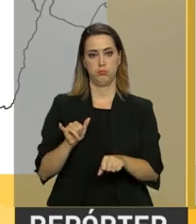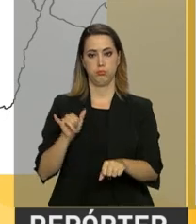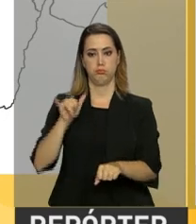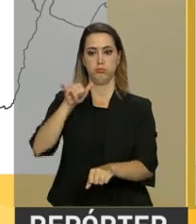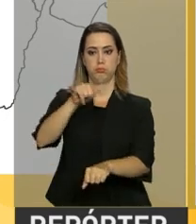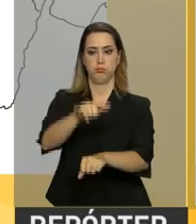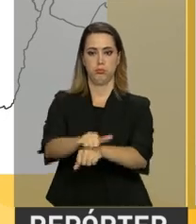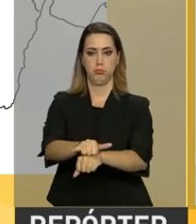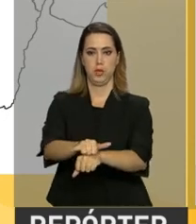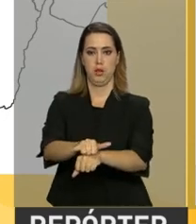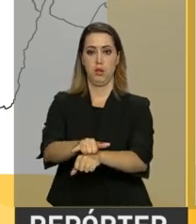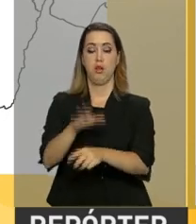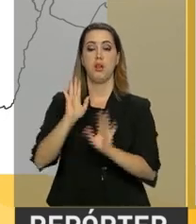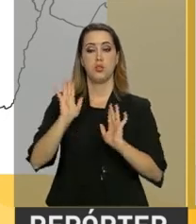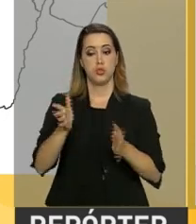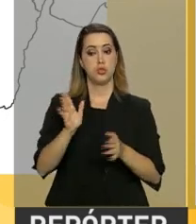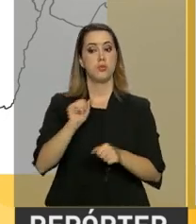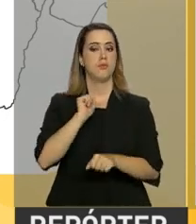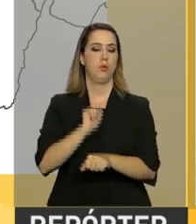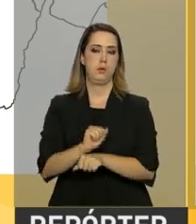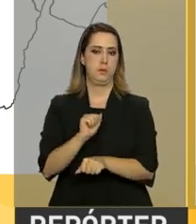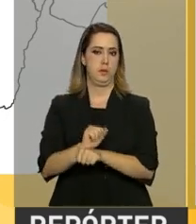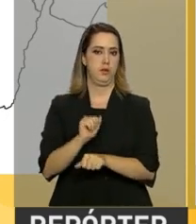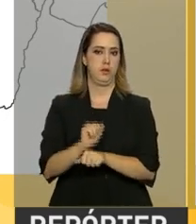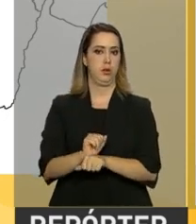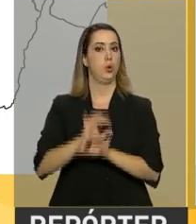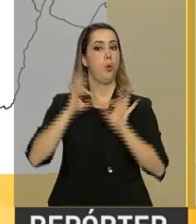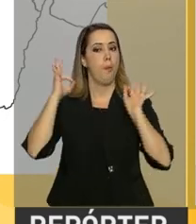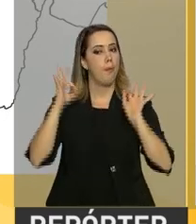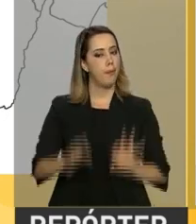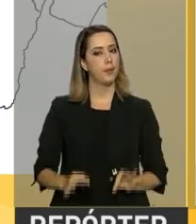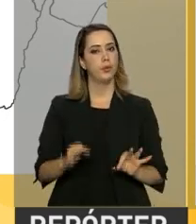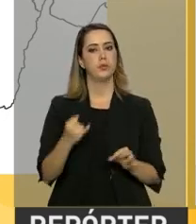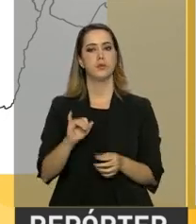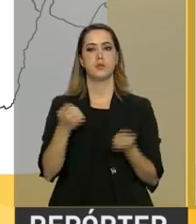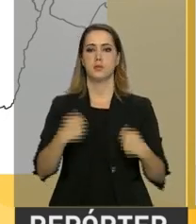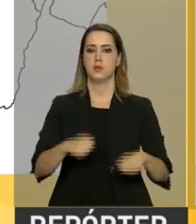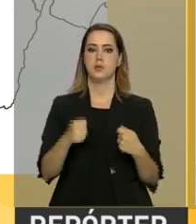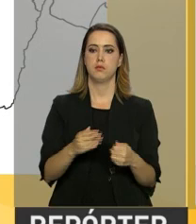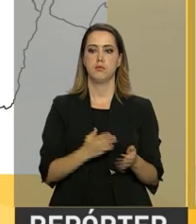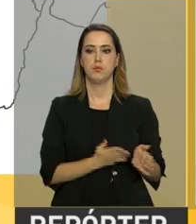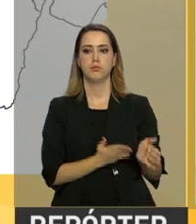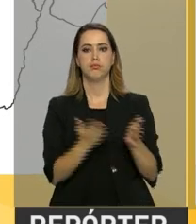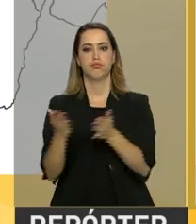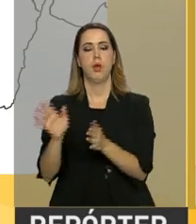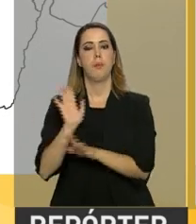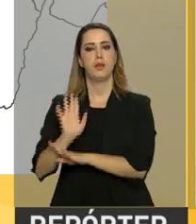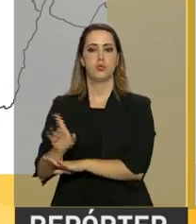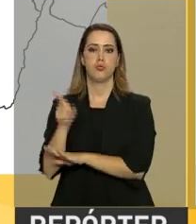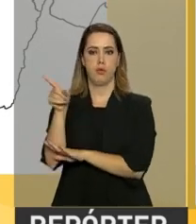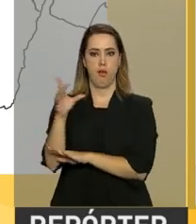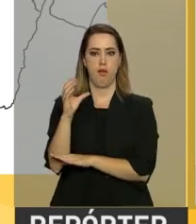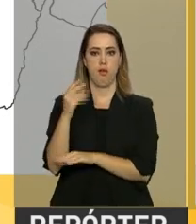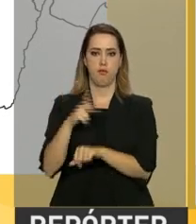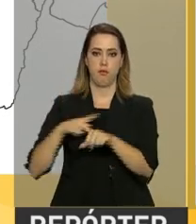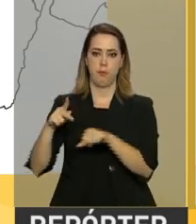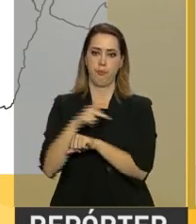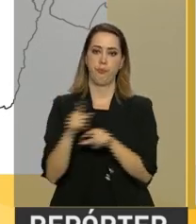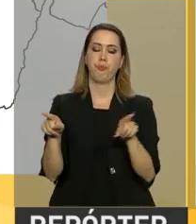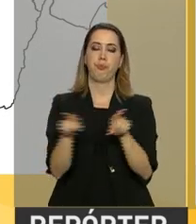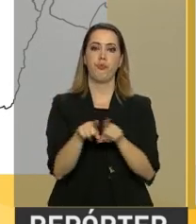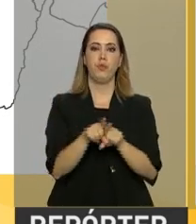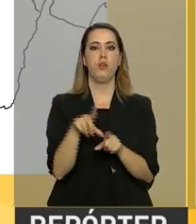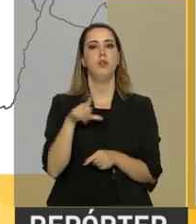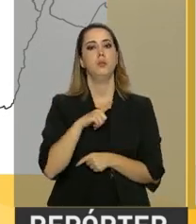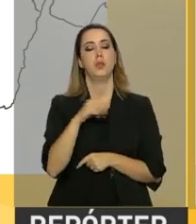duas outras aeronaves, aviões, estão de sobreaviso, prontos, se necessário for, para se deslocar até lá e atender. E também o CENIPA, que